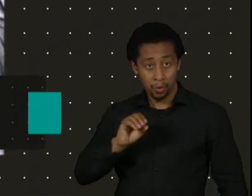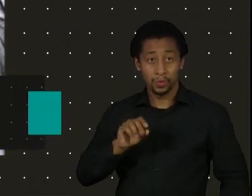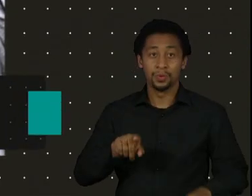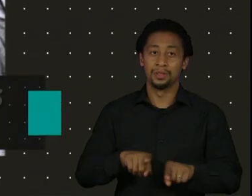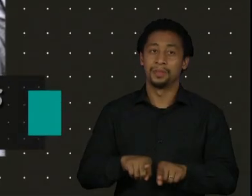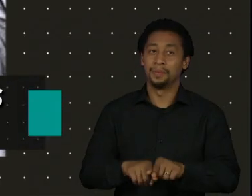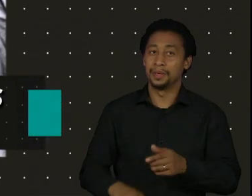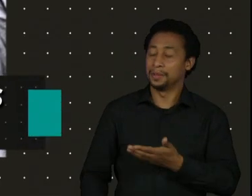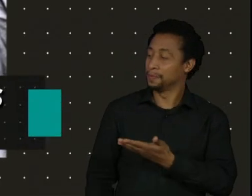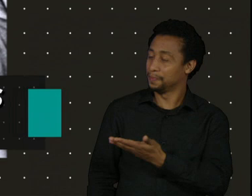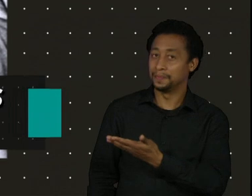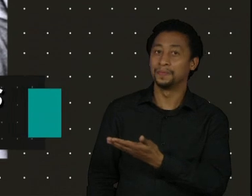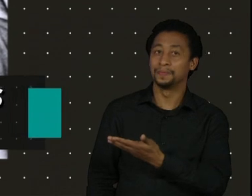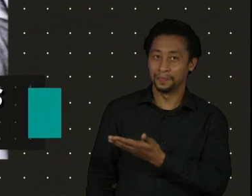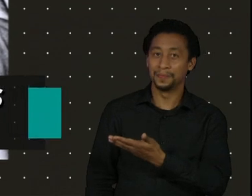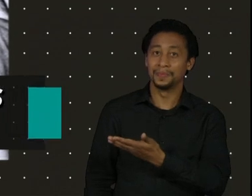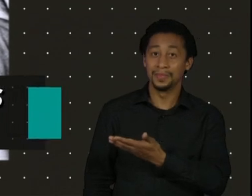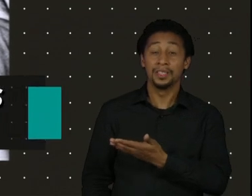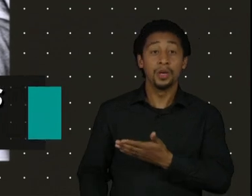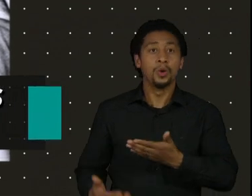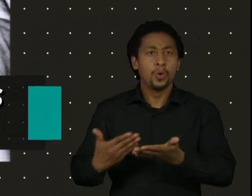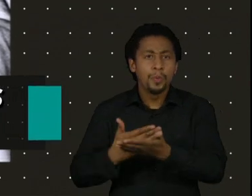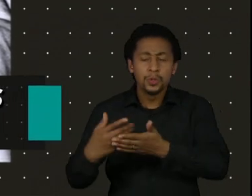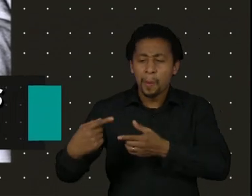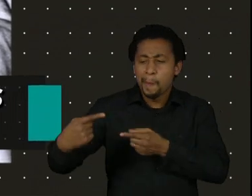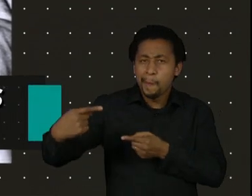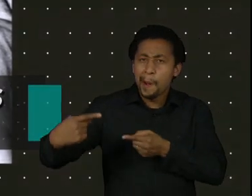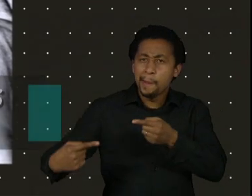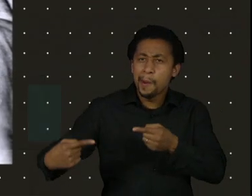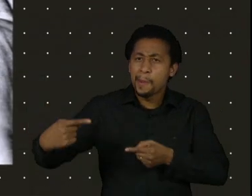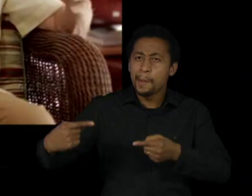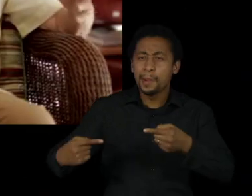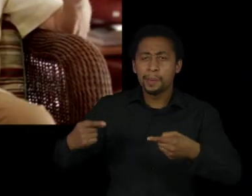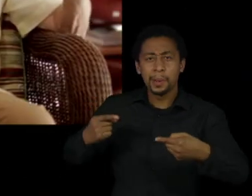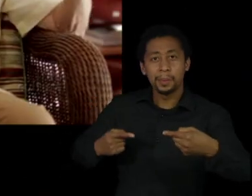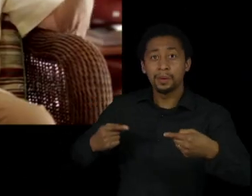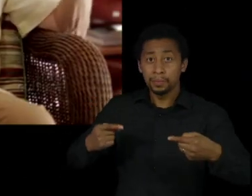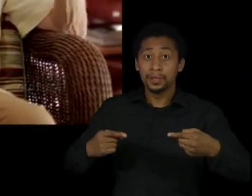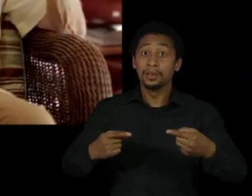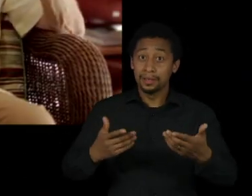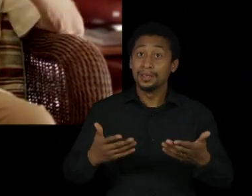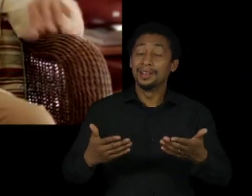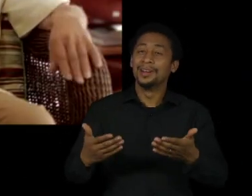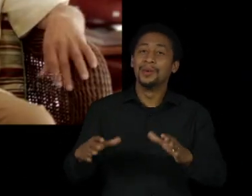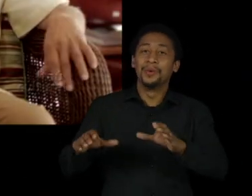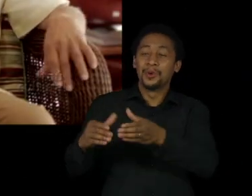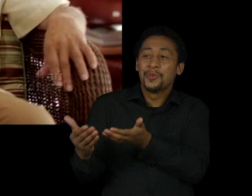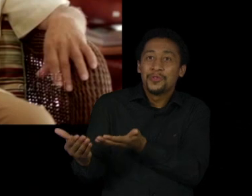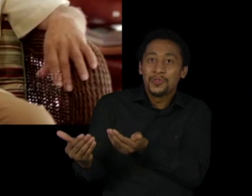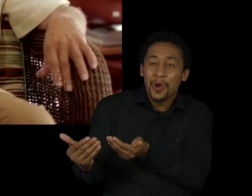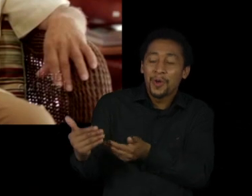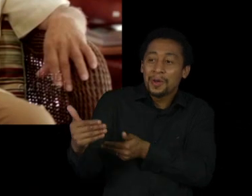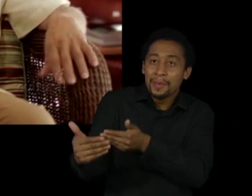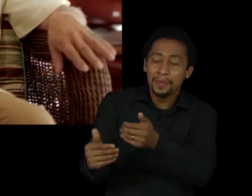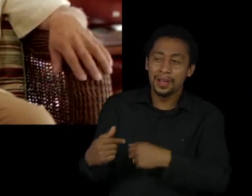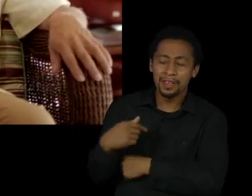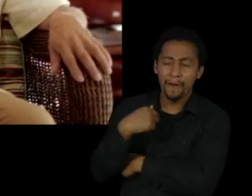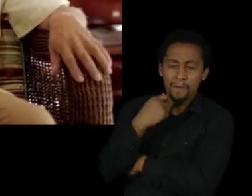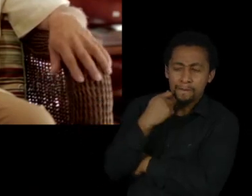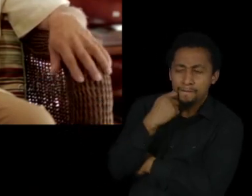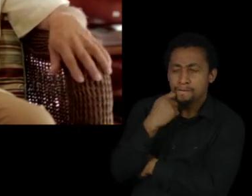Salles, grandes debates, etc. E a garotada, como eu, seguindo lá de longe, assim, que era o